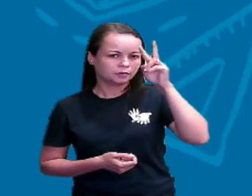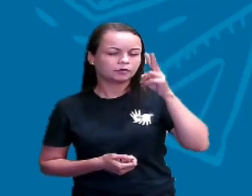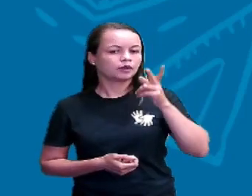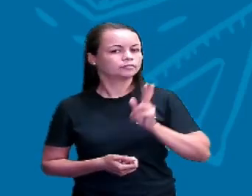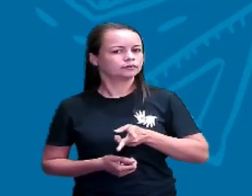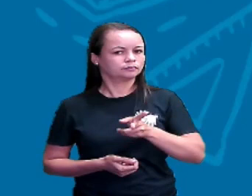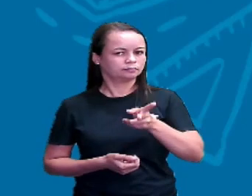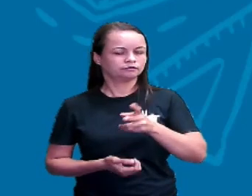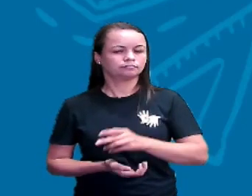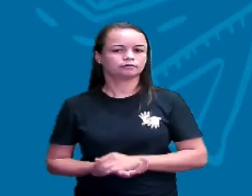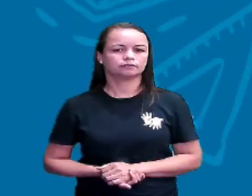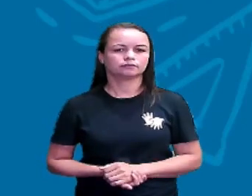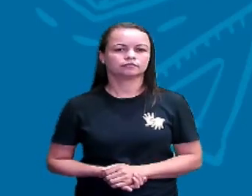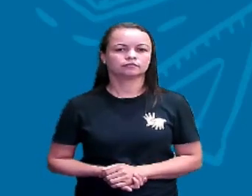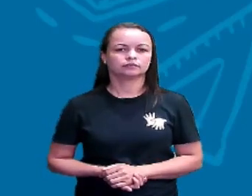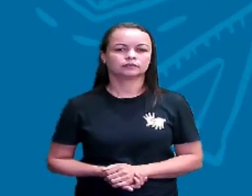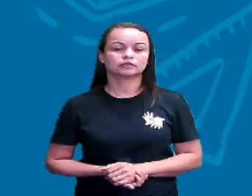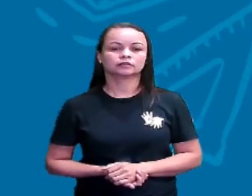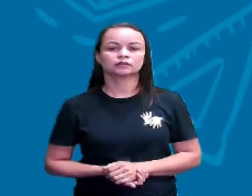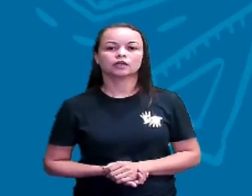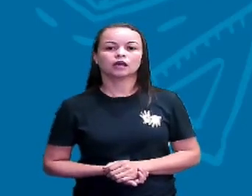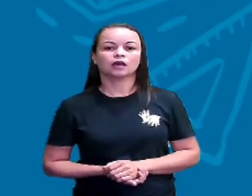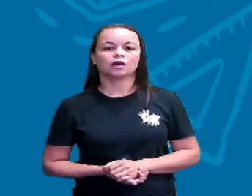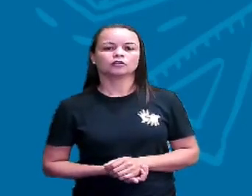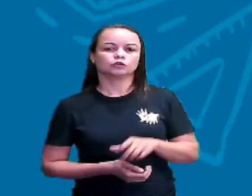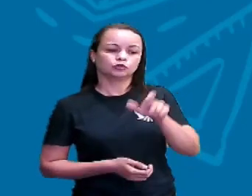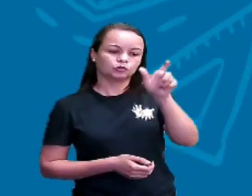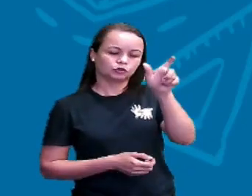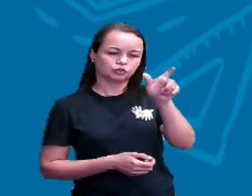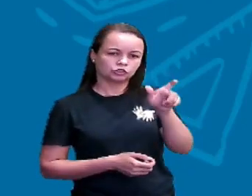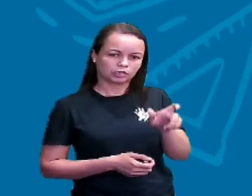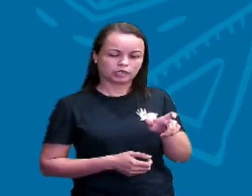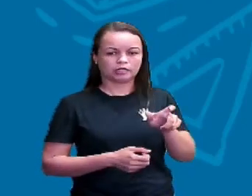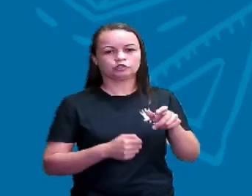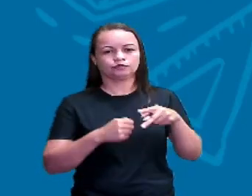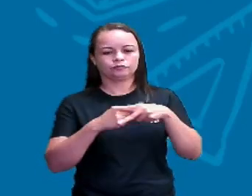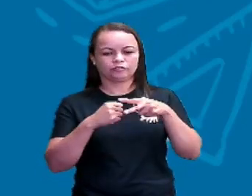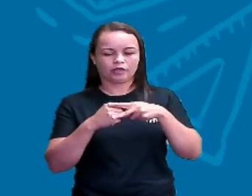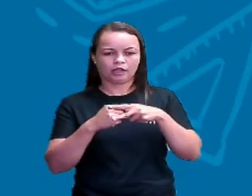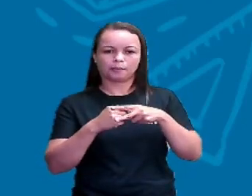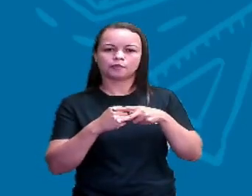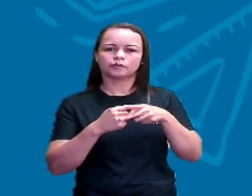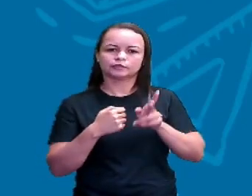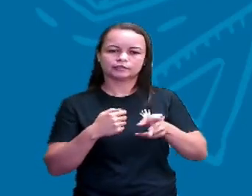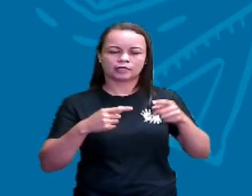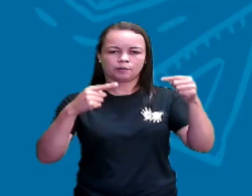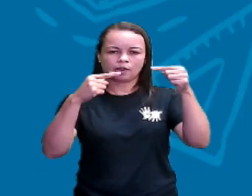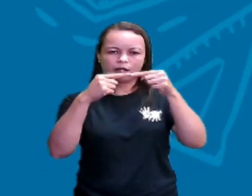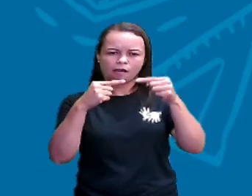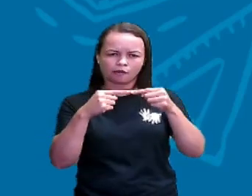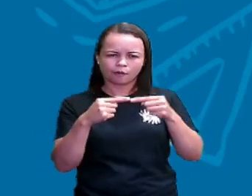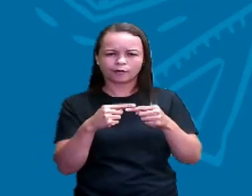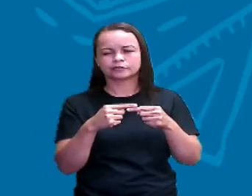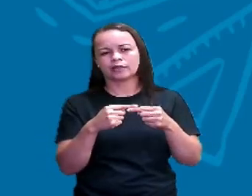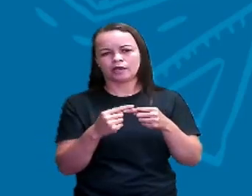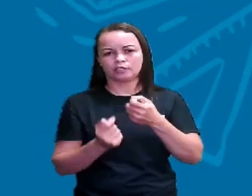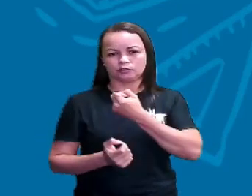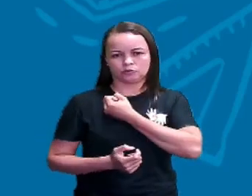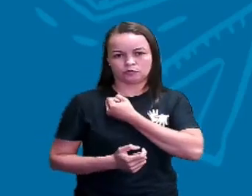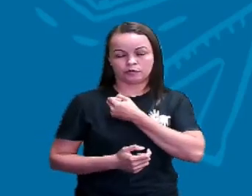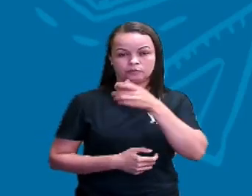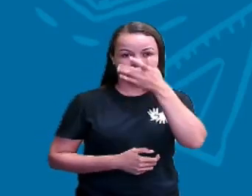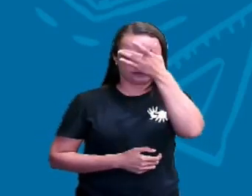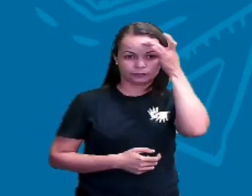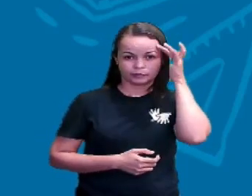disso. Sujeito e verbo, eles sempre vão concordar em número e pessoa. Se eu tenho